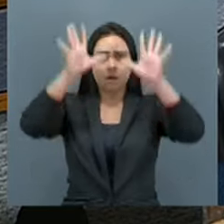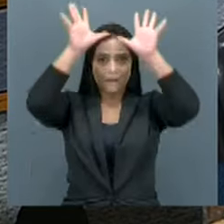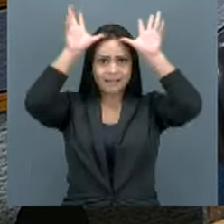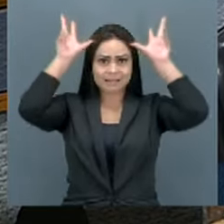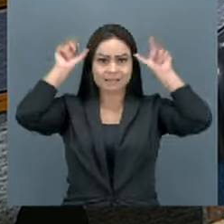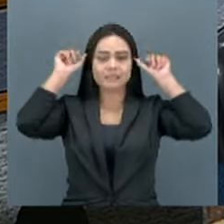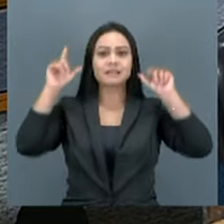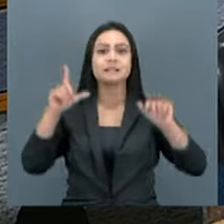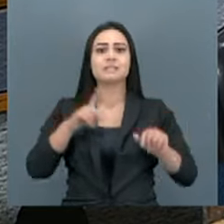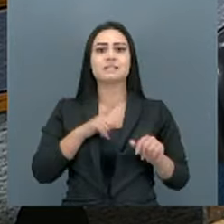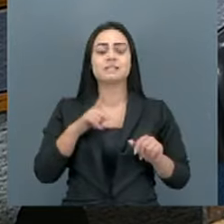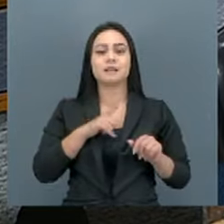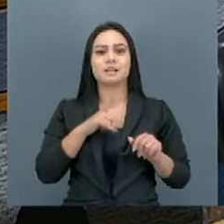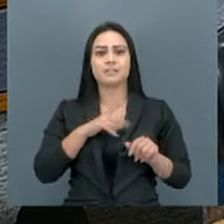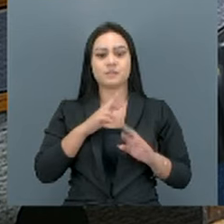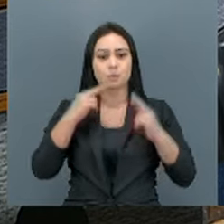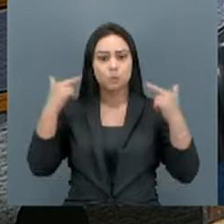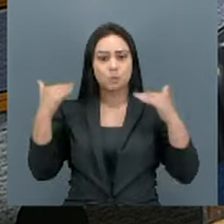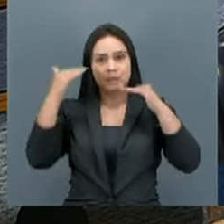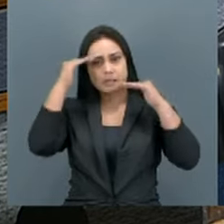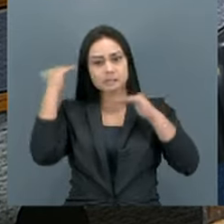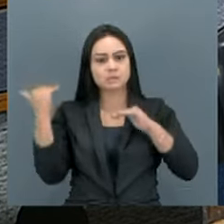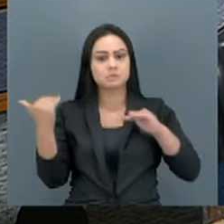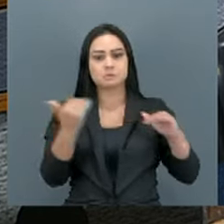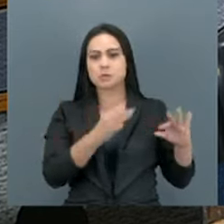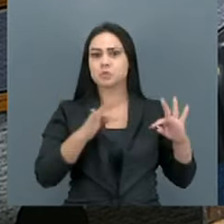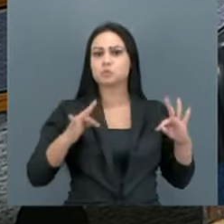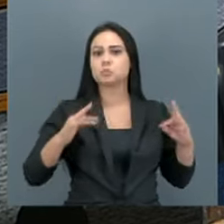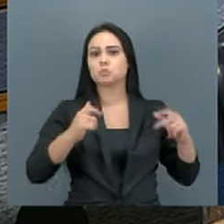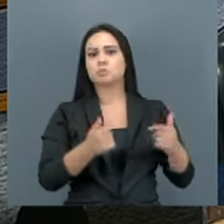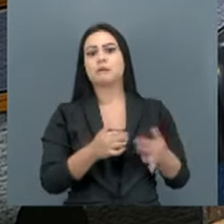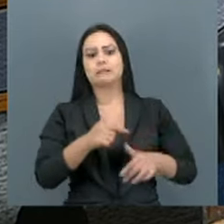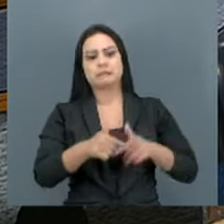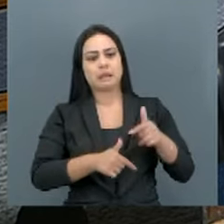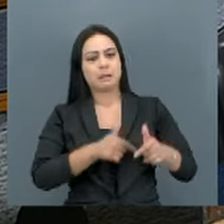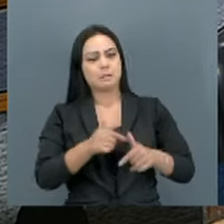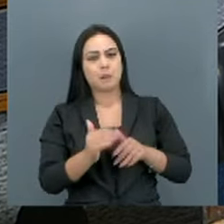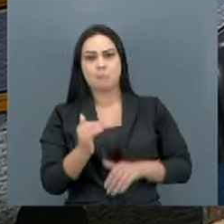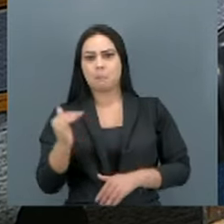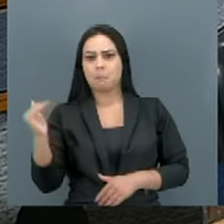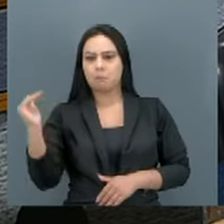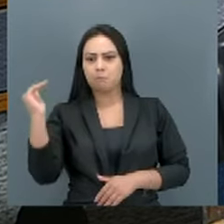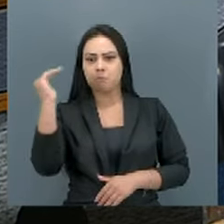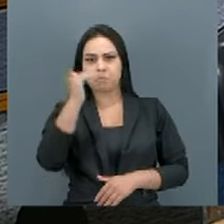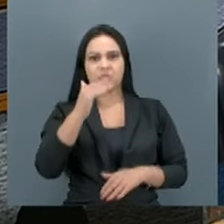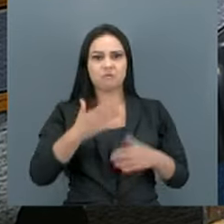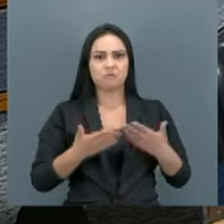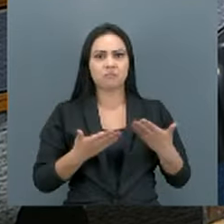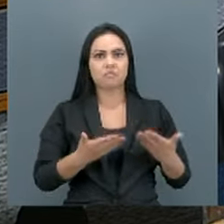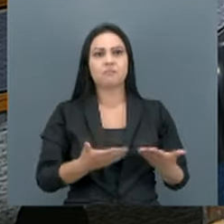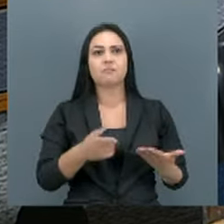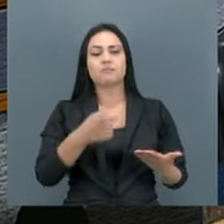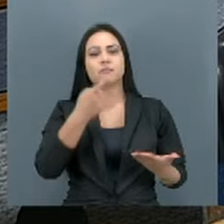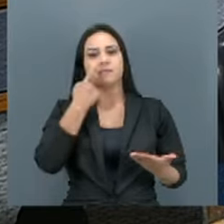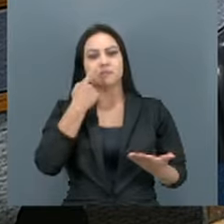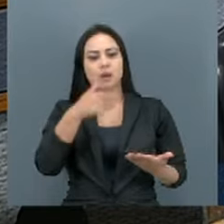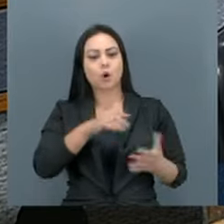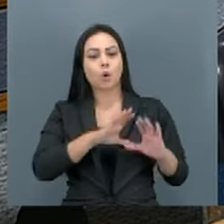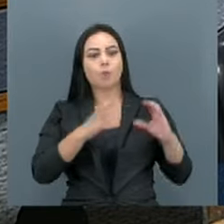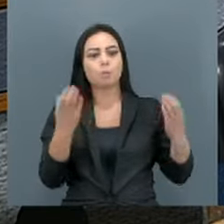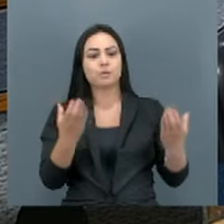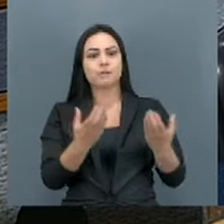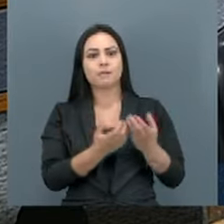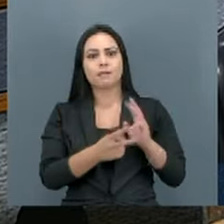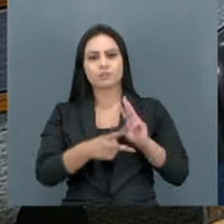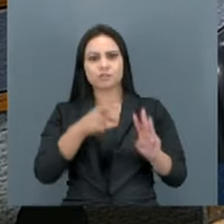e admiração de todos nós maturocenses pelo trabalho exitoso que ele faz à frente lá dessa comunidade indígena.